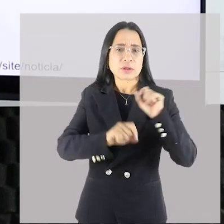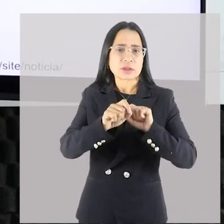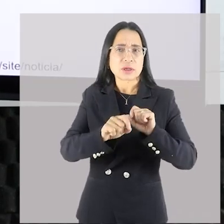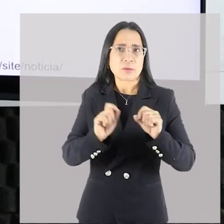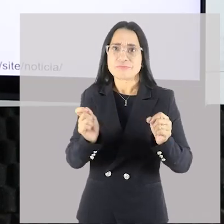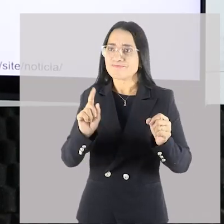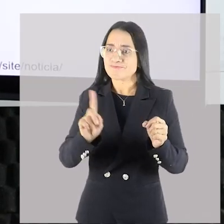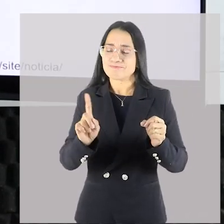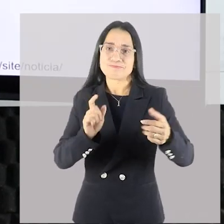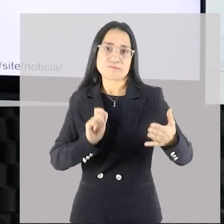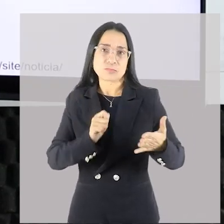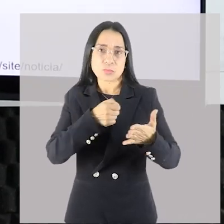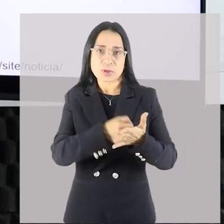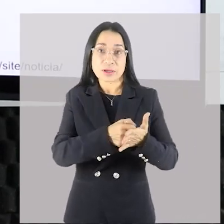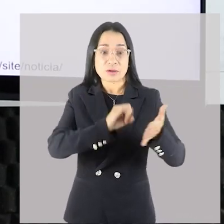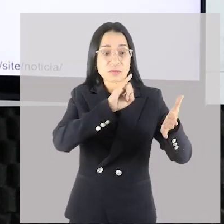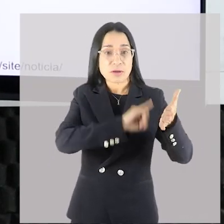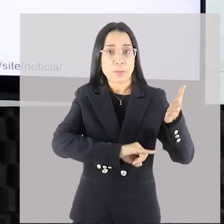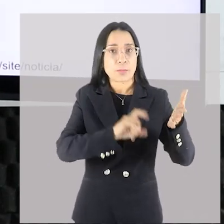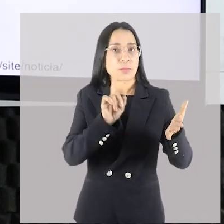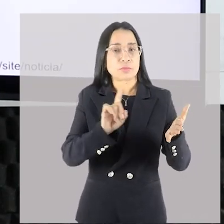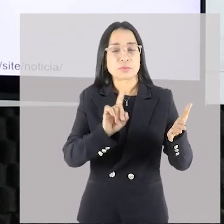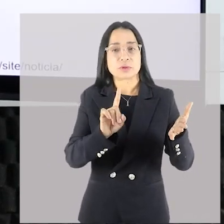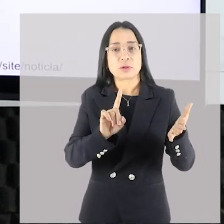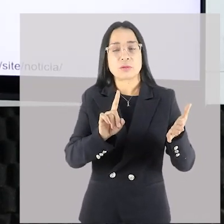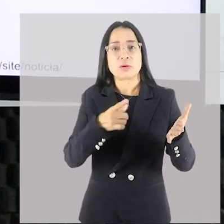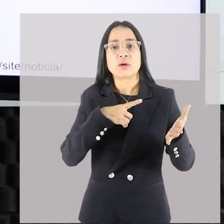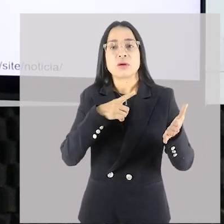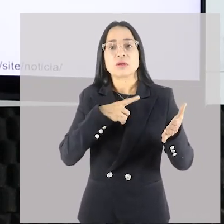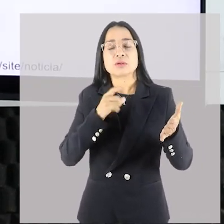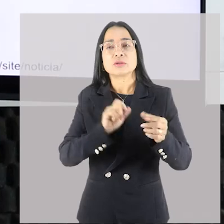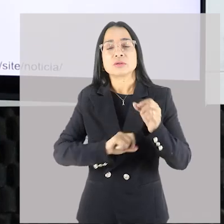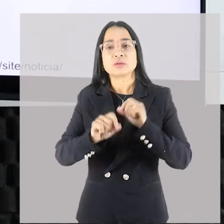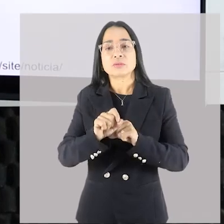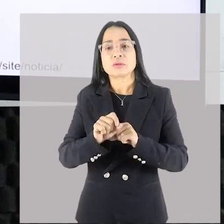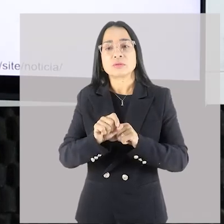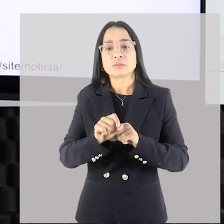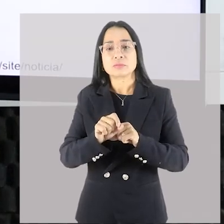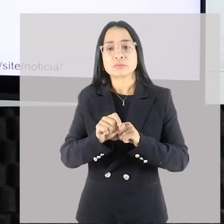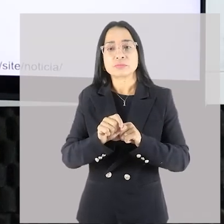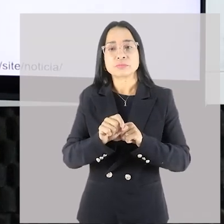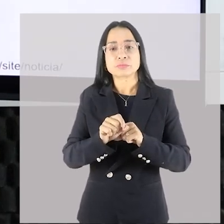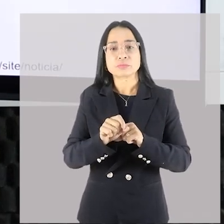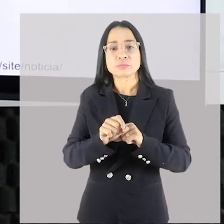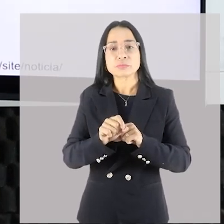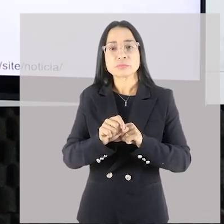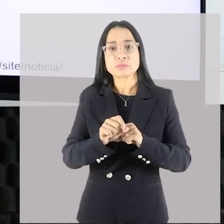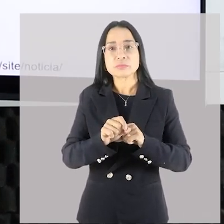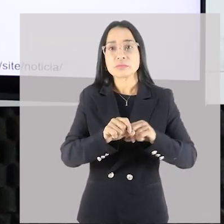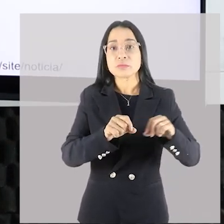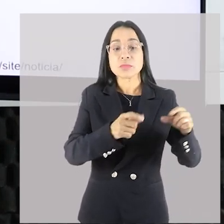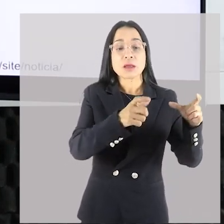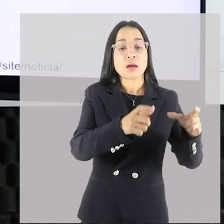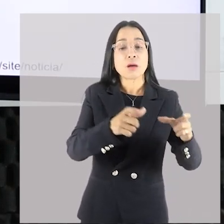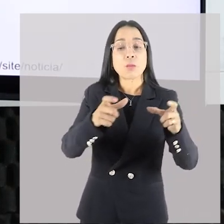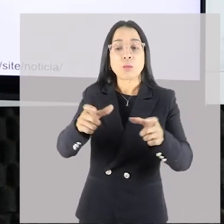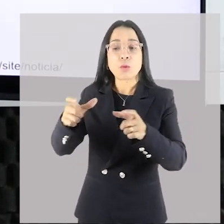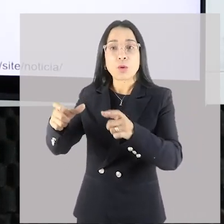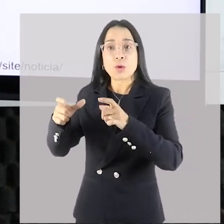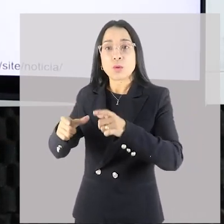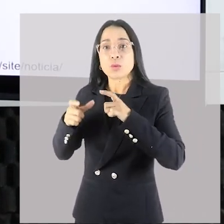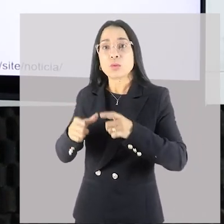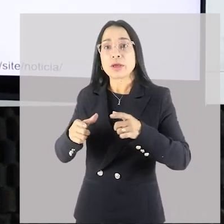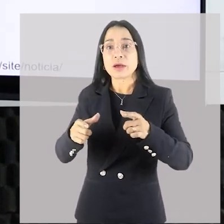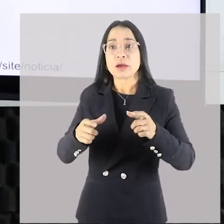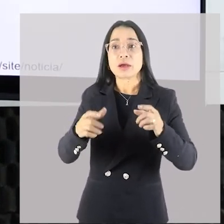de pagar imposto. Ele tinha cadeiras já cativas nos eventos, nos teatros.